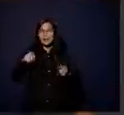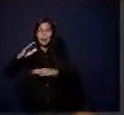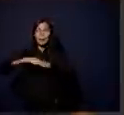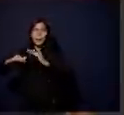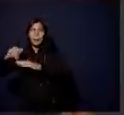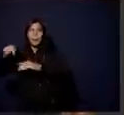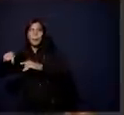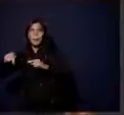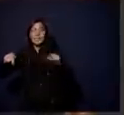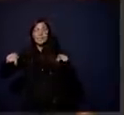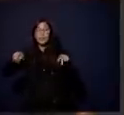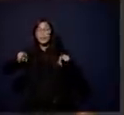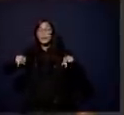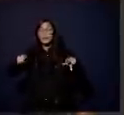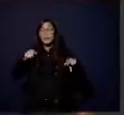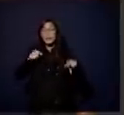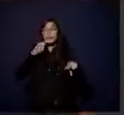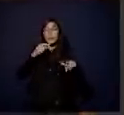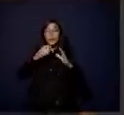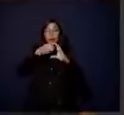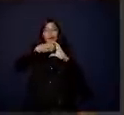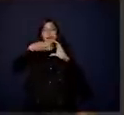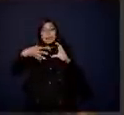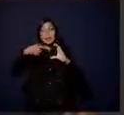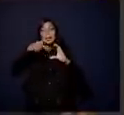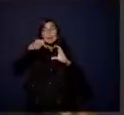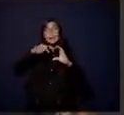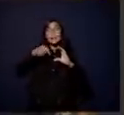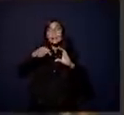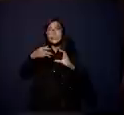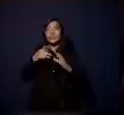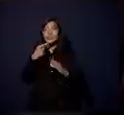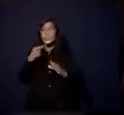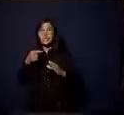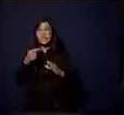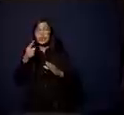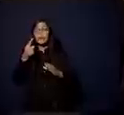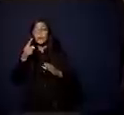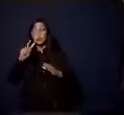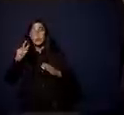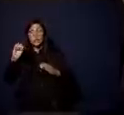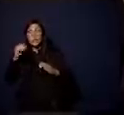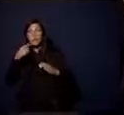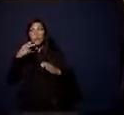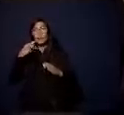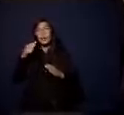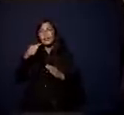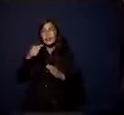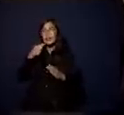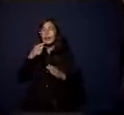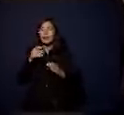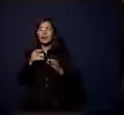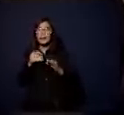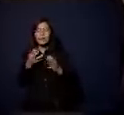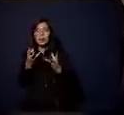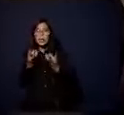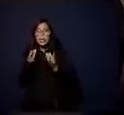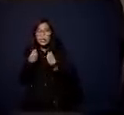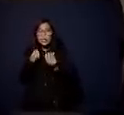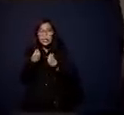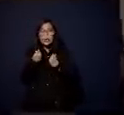produção Então essas são as caras e a última característica que um bom Iva tem as regras o mais homogêneas possíveis